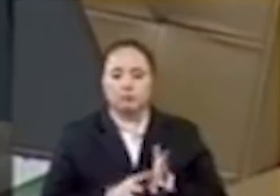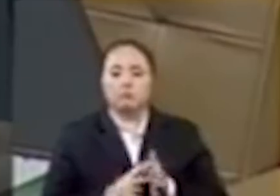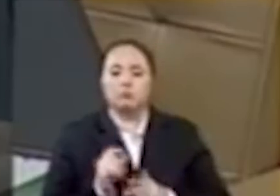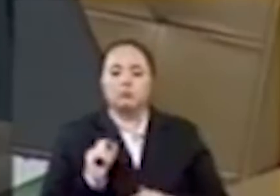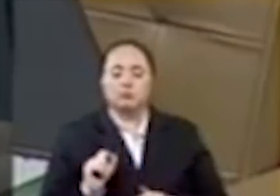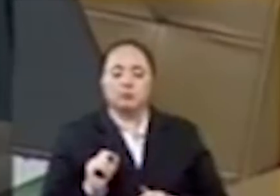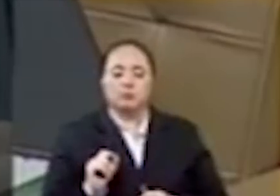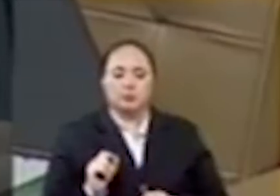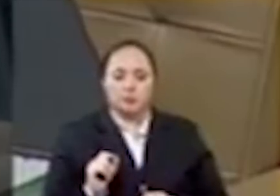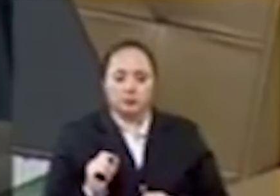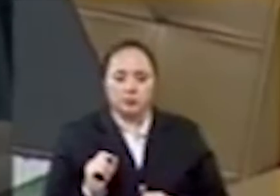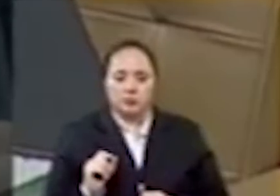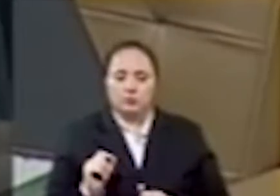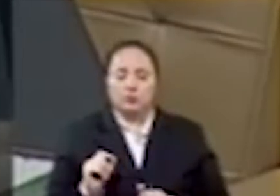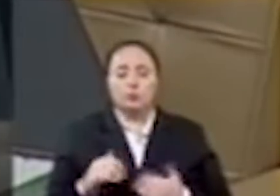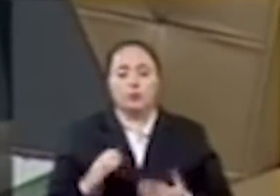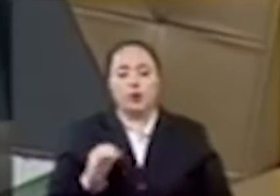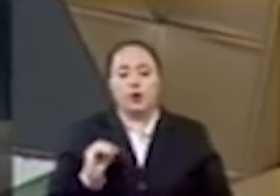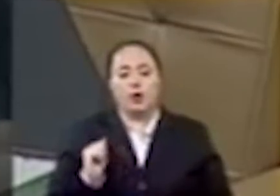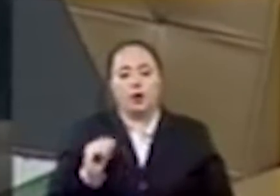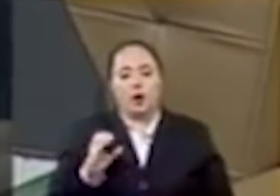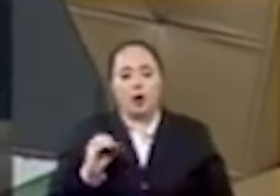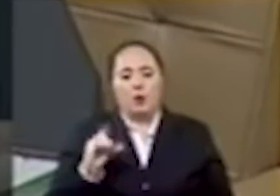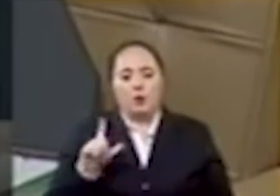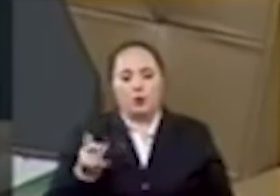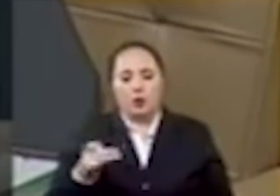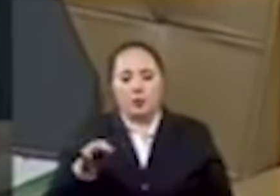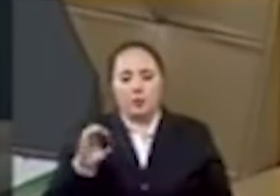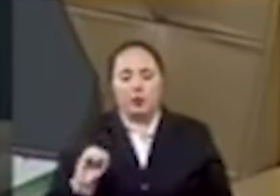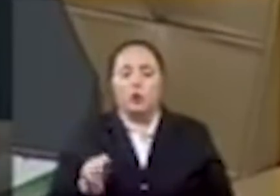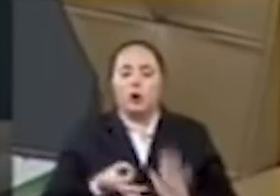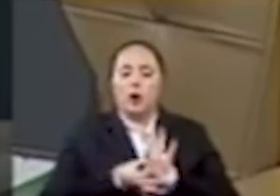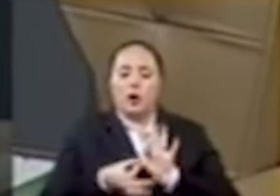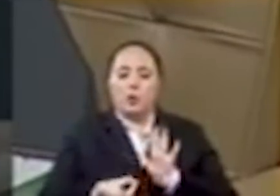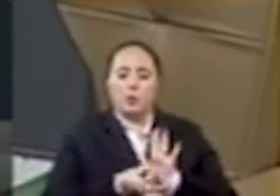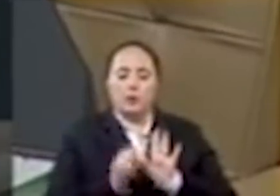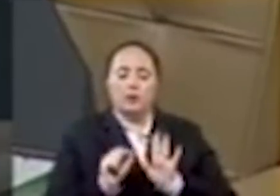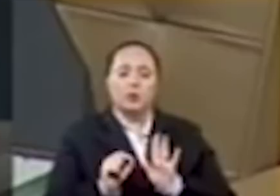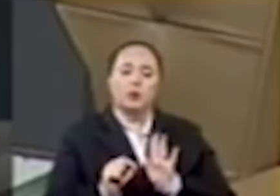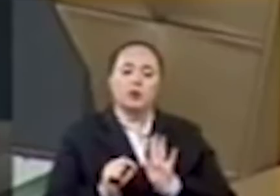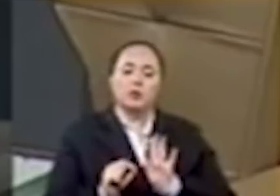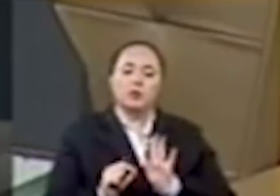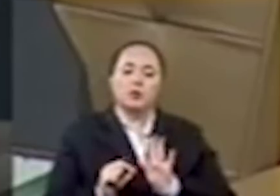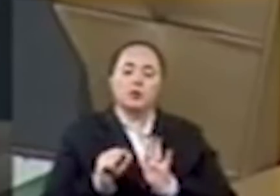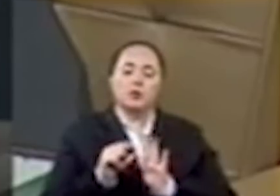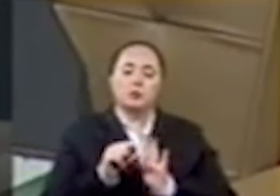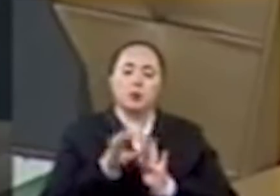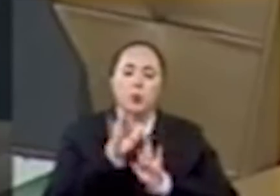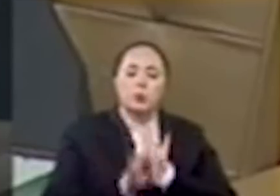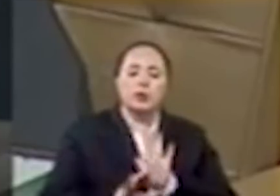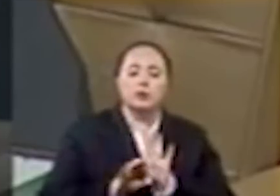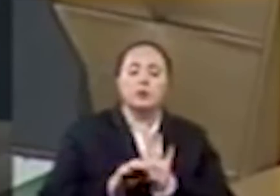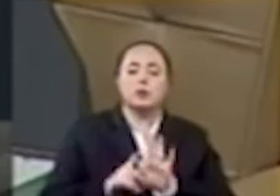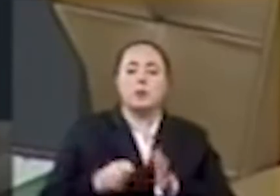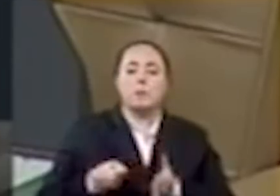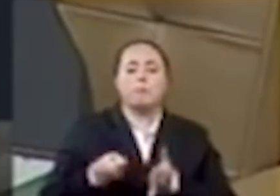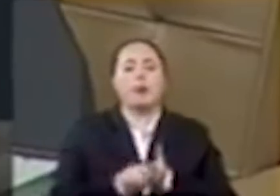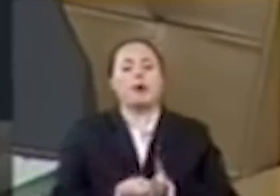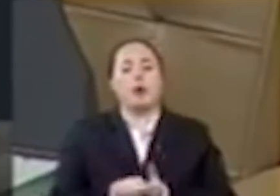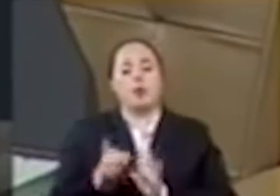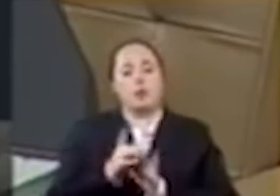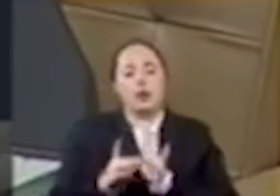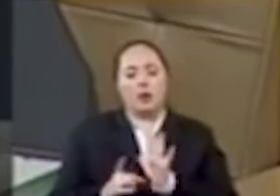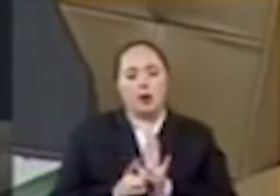o pretendido acolhimento do argumento de que os termos dos dispositivos impugnados do decreto natalino nesta